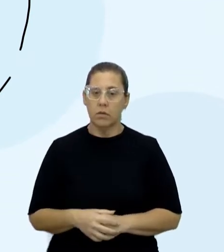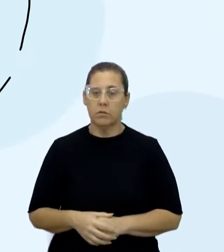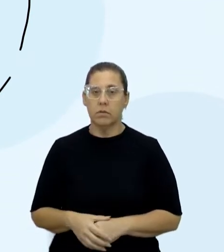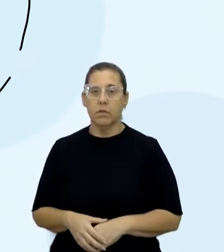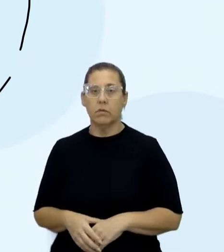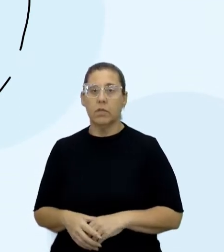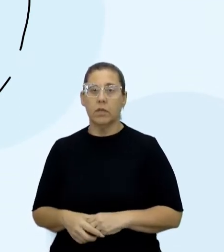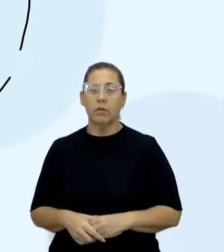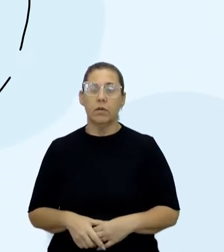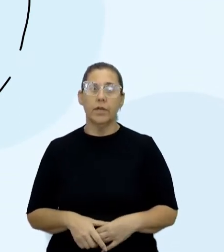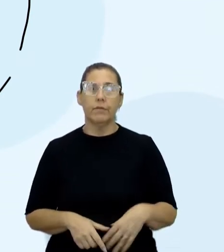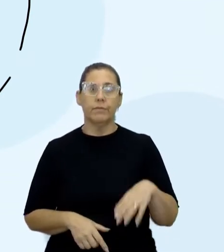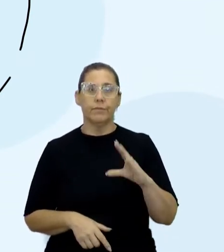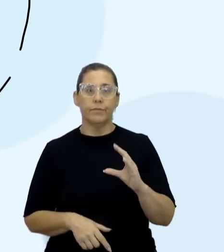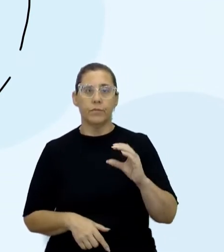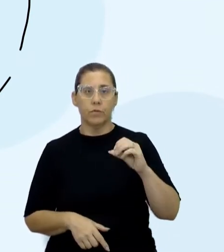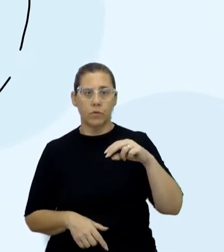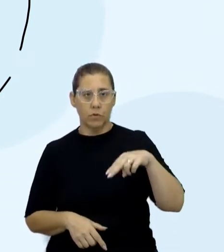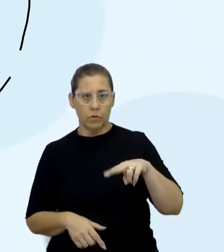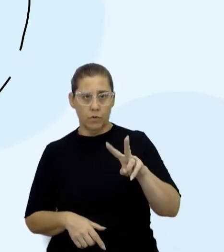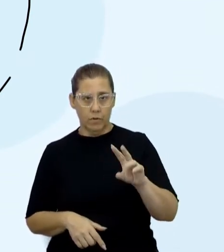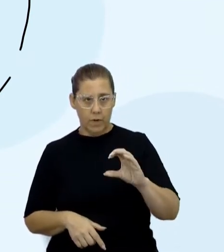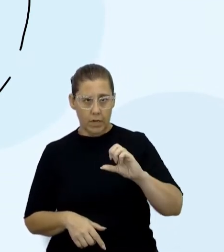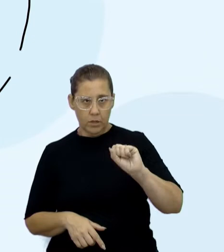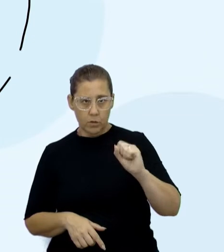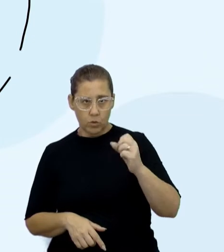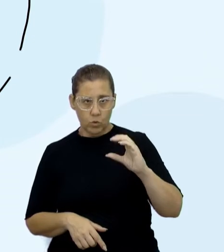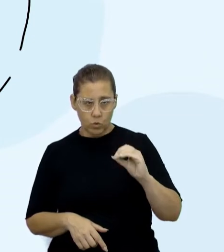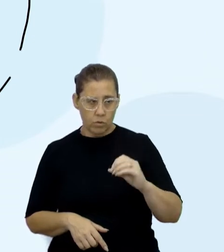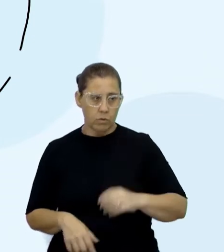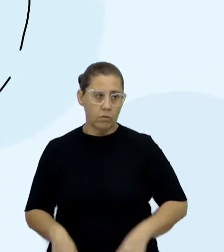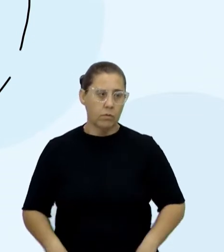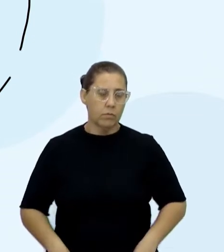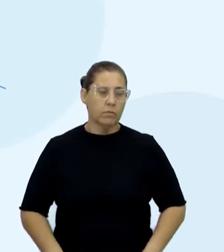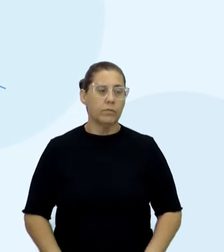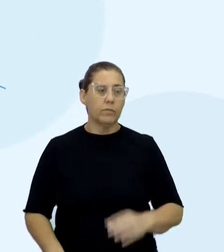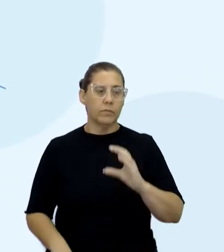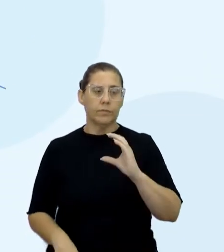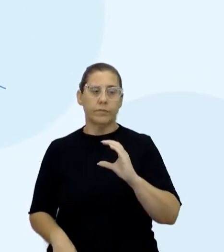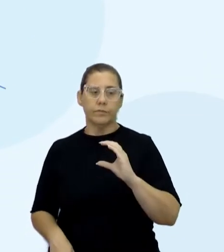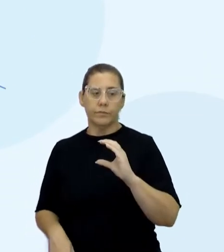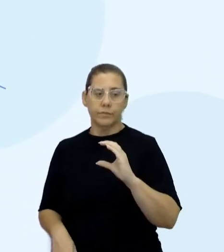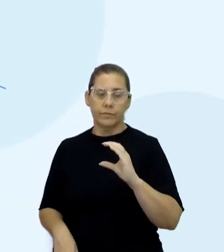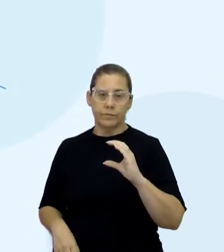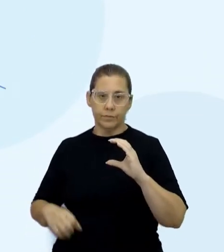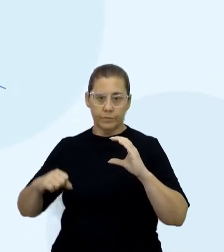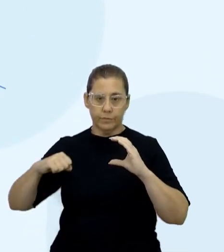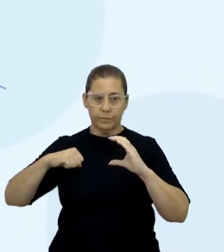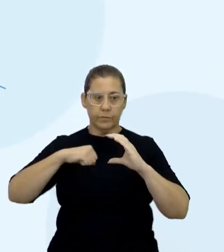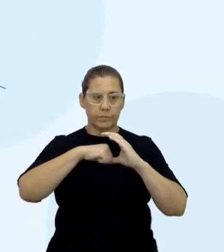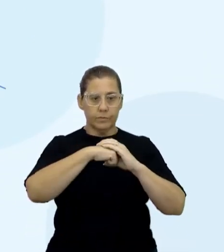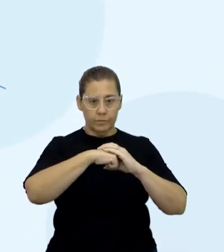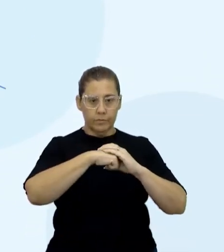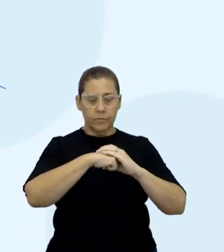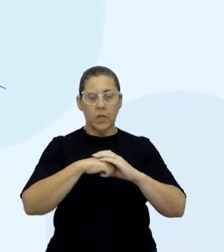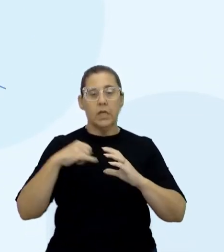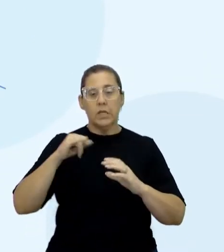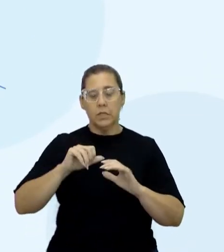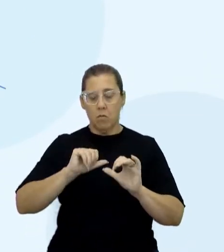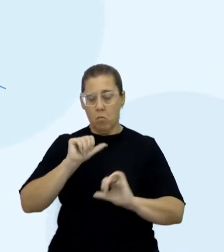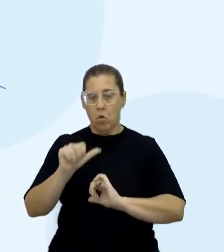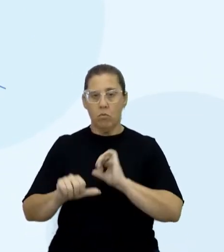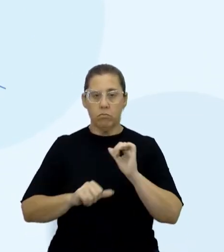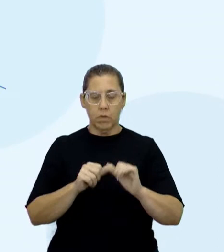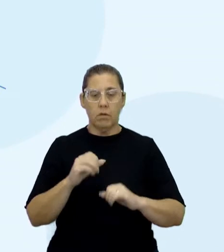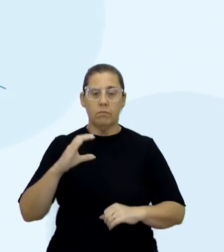convexo, né? E tem algumas propriedades que dependem de eu conhecer o raio e o centro. Muito bem. Se eu virar ao contrário esse